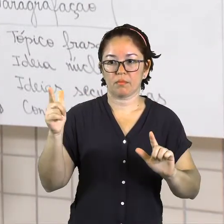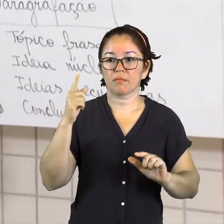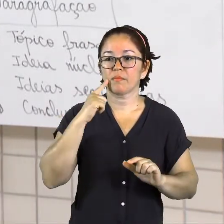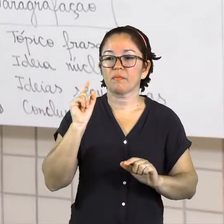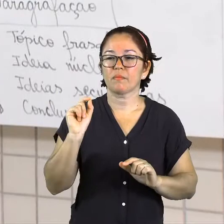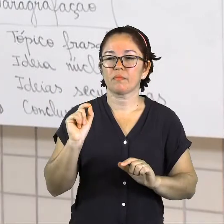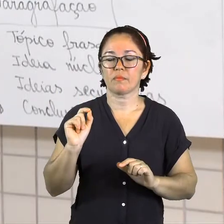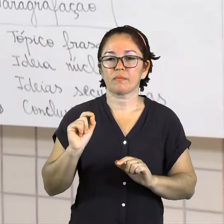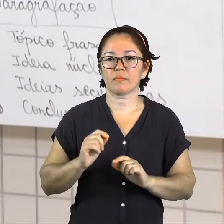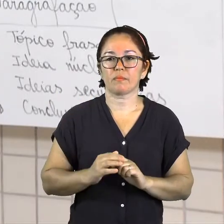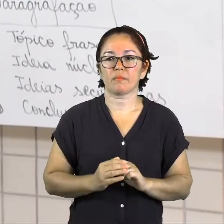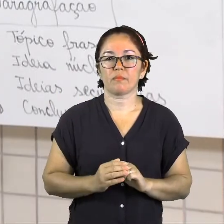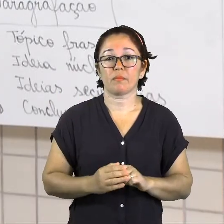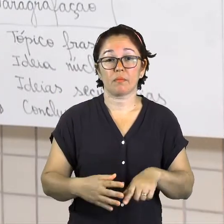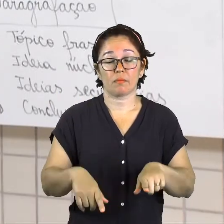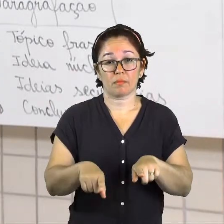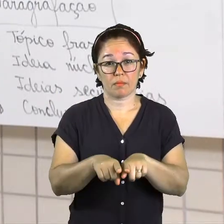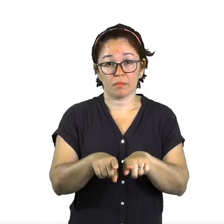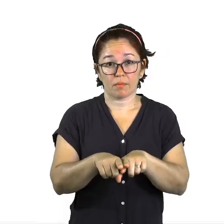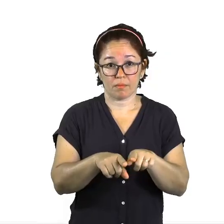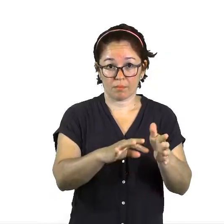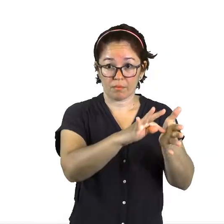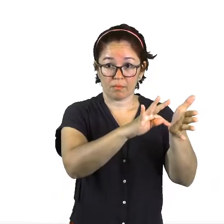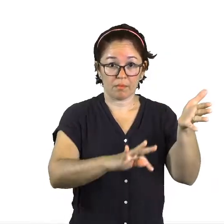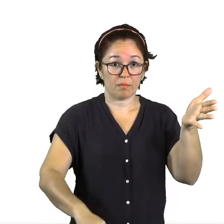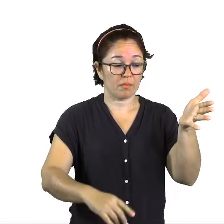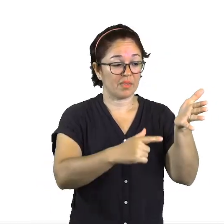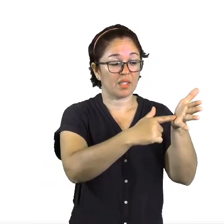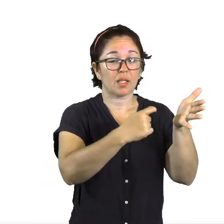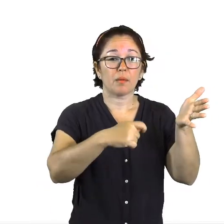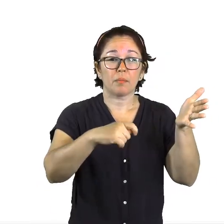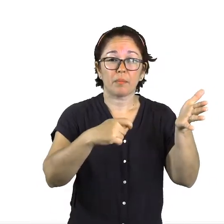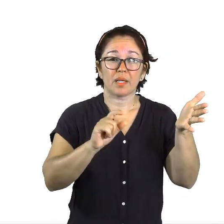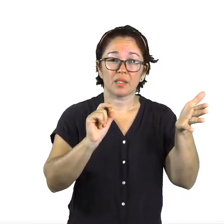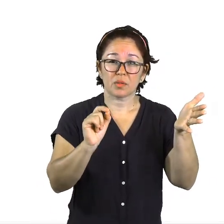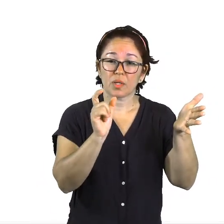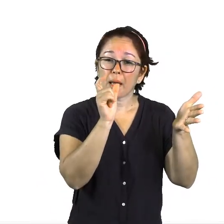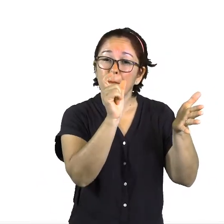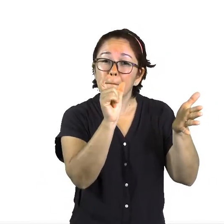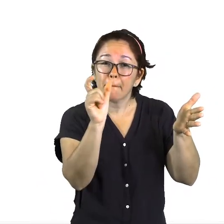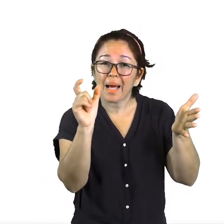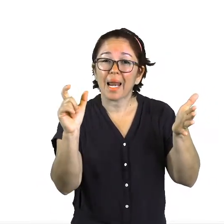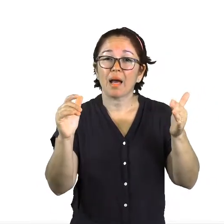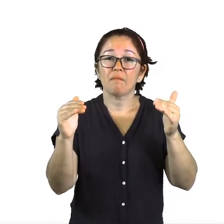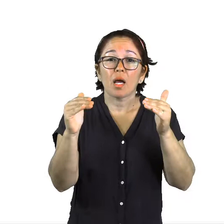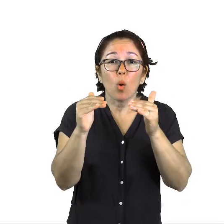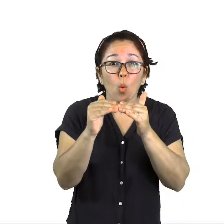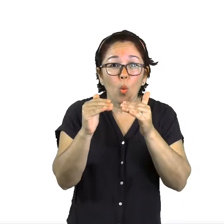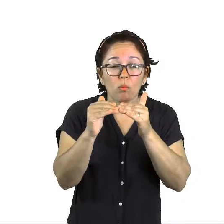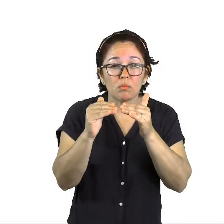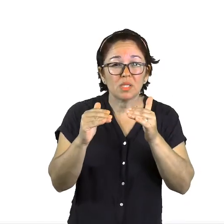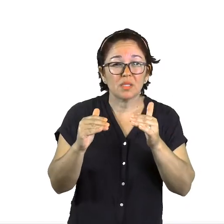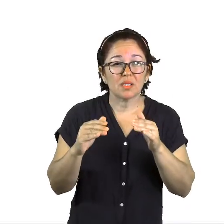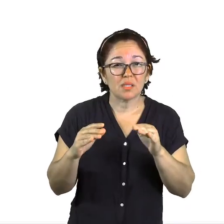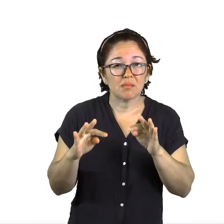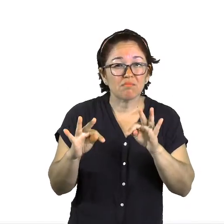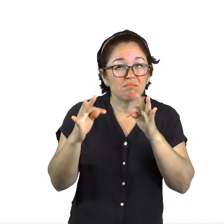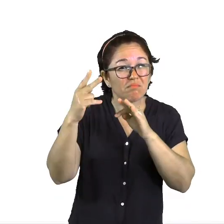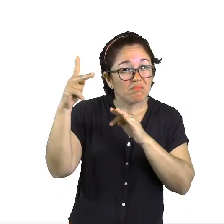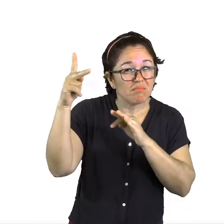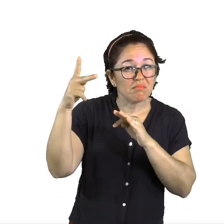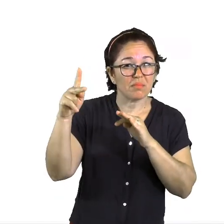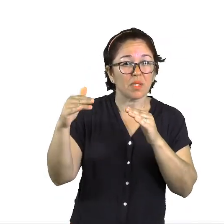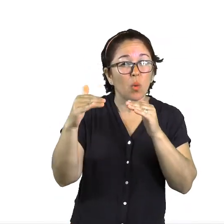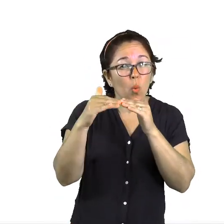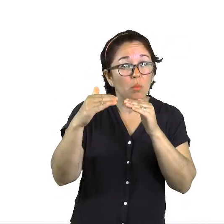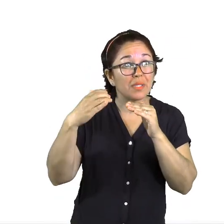É observado também a presença de termos técnicos da área, essenciais da linguagem científica, e